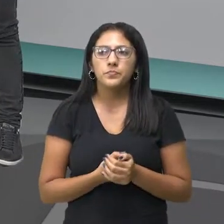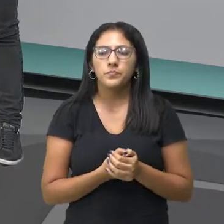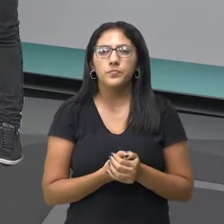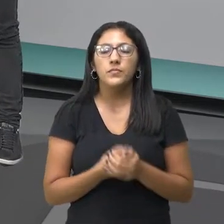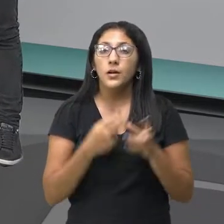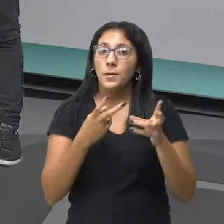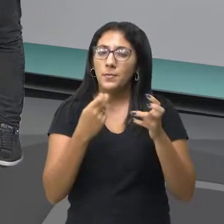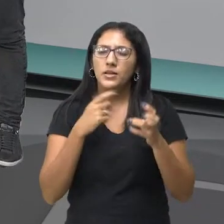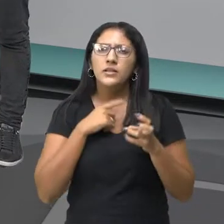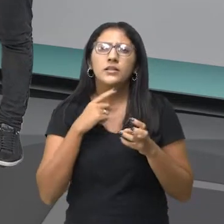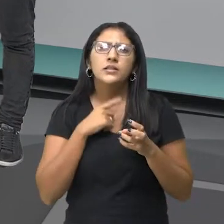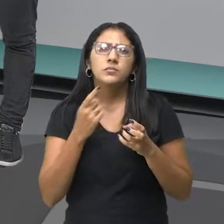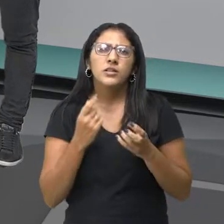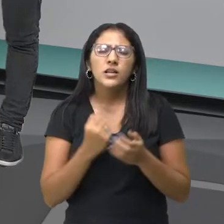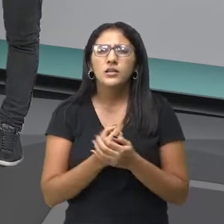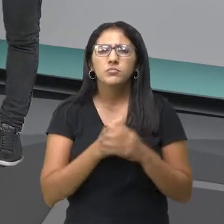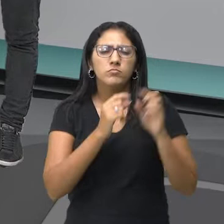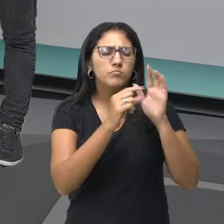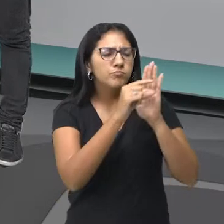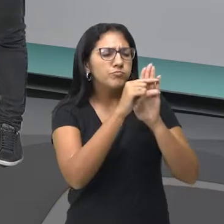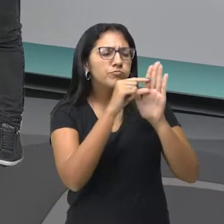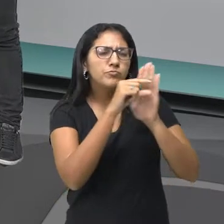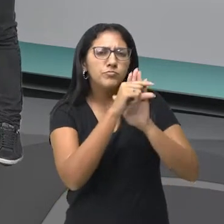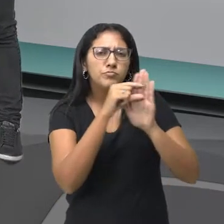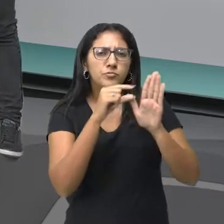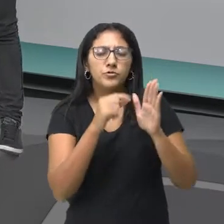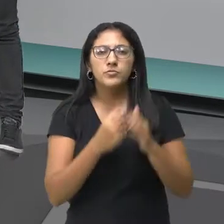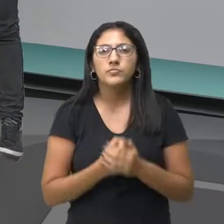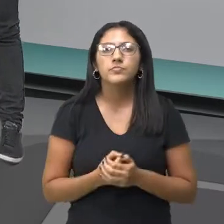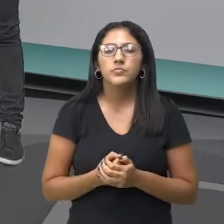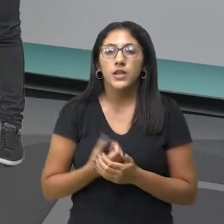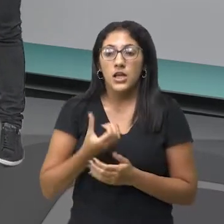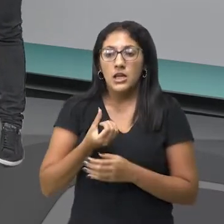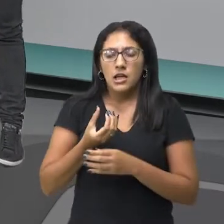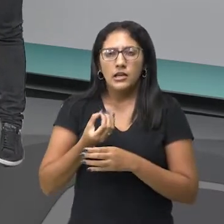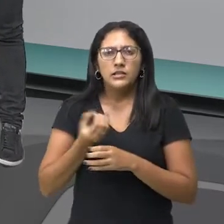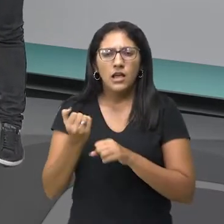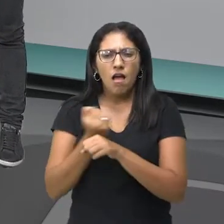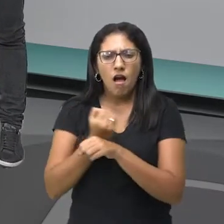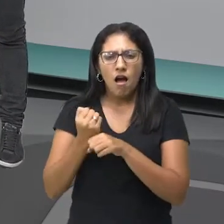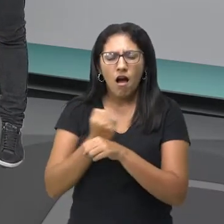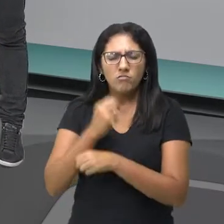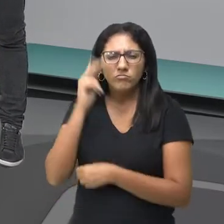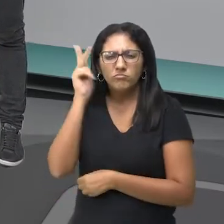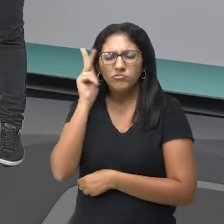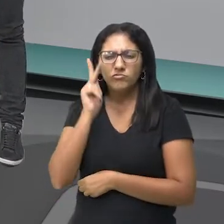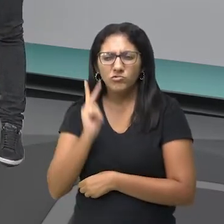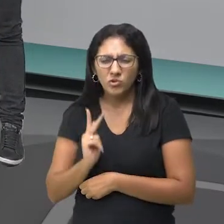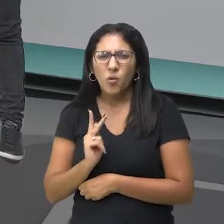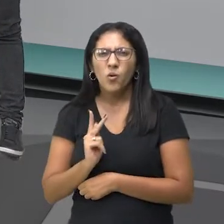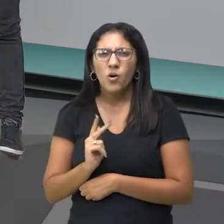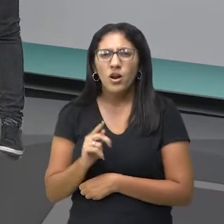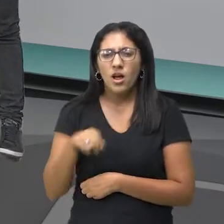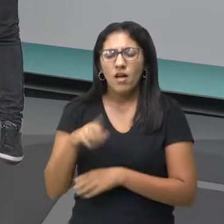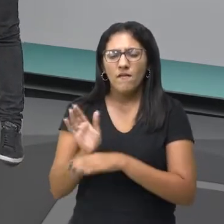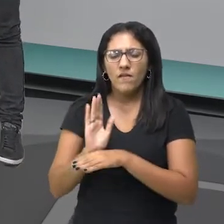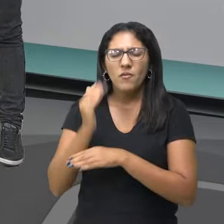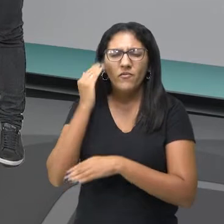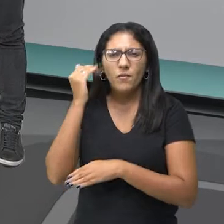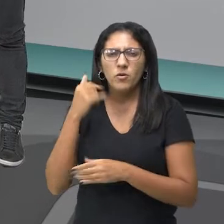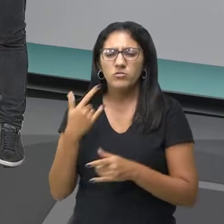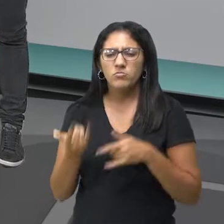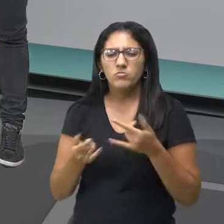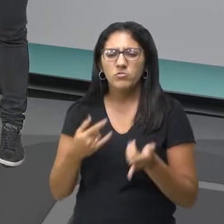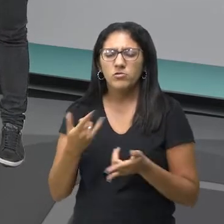que o nosso texto começa logo aqui no seu início, no seu lead, olha só. Em 60 anos de histórias, o Homem-Aranha já